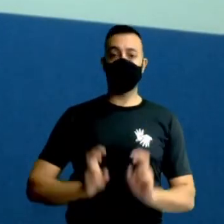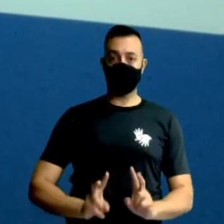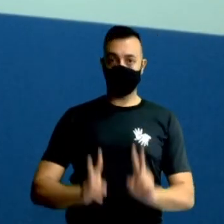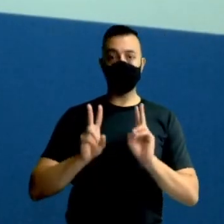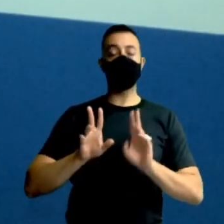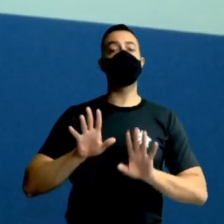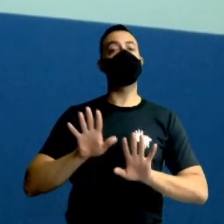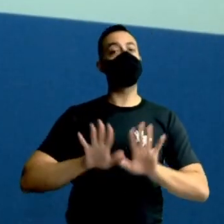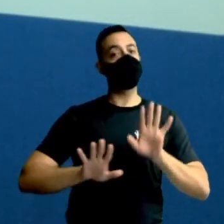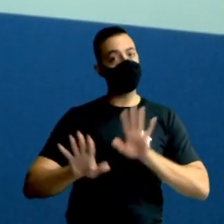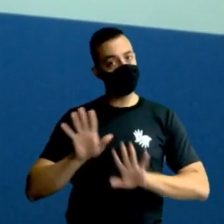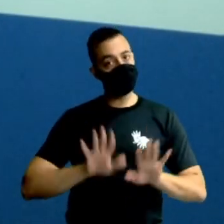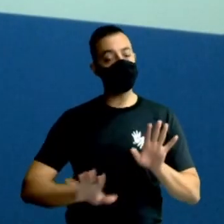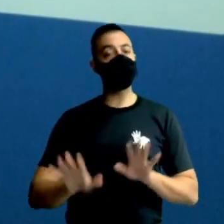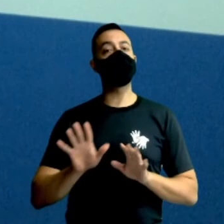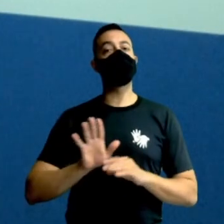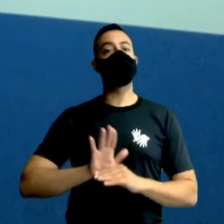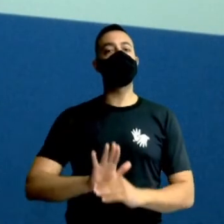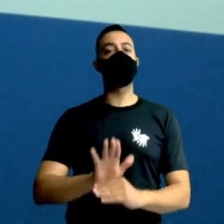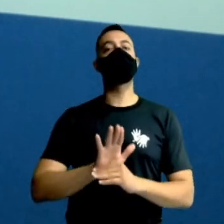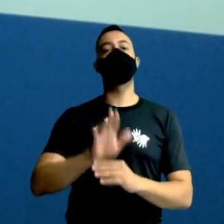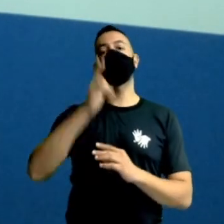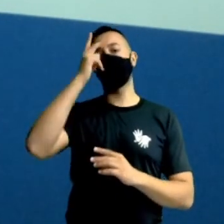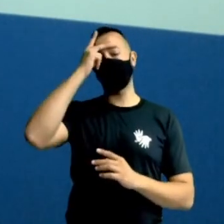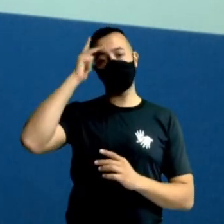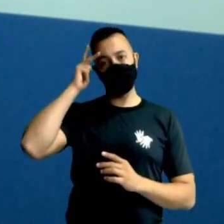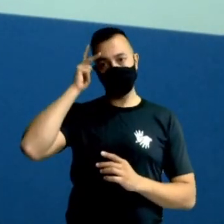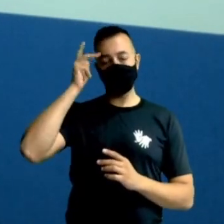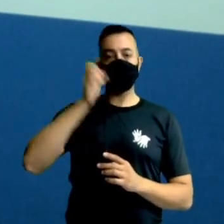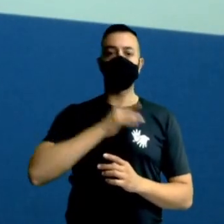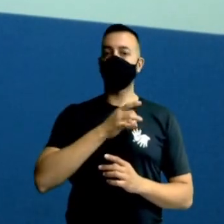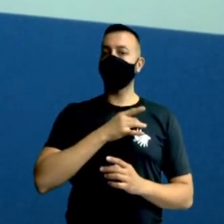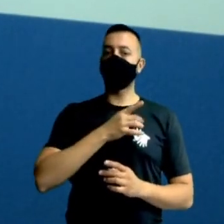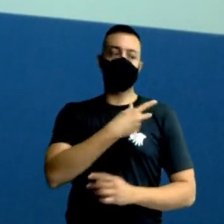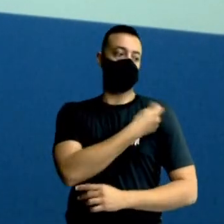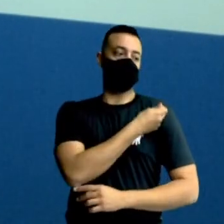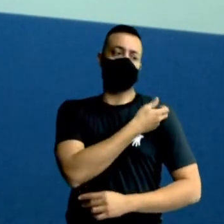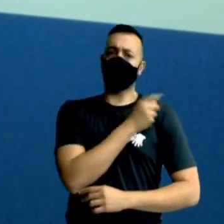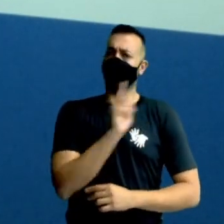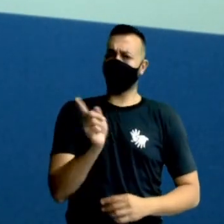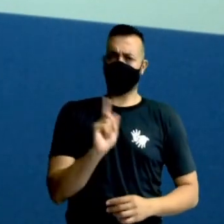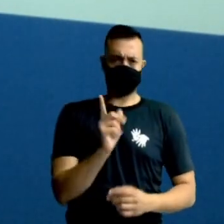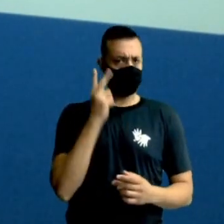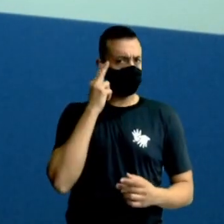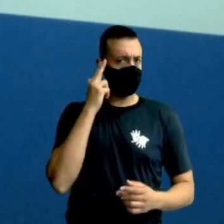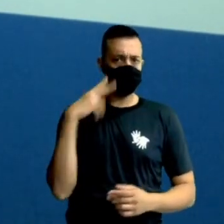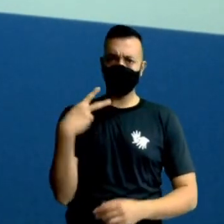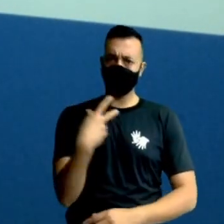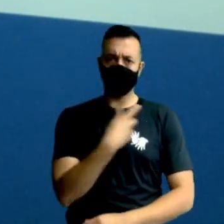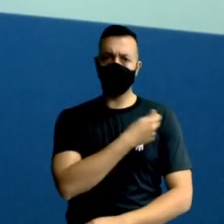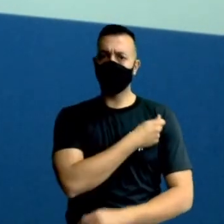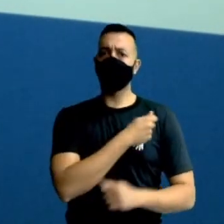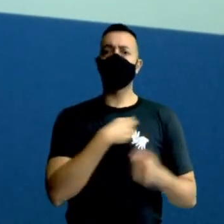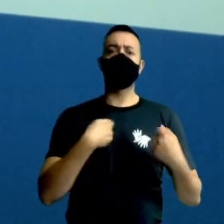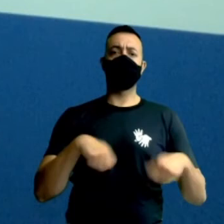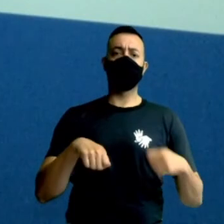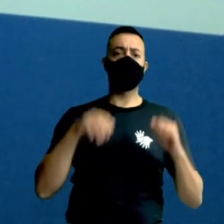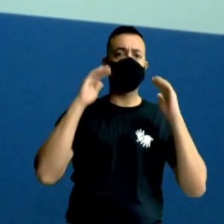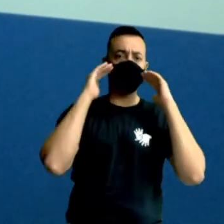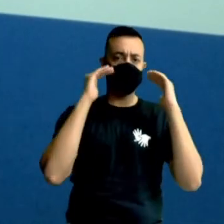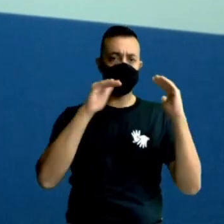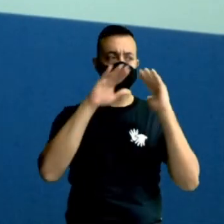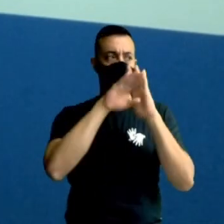Continuem se cuidando, ajudem as pessoas a não terem medo de tomar a vacina e a seguir os protocolos, né,